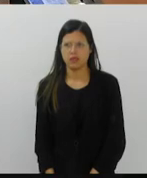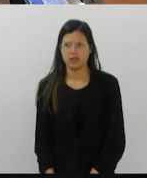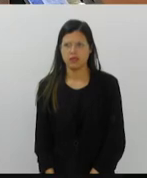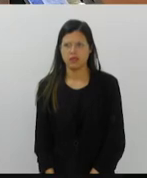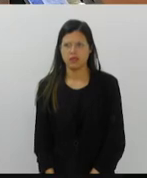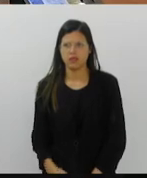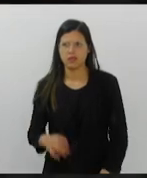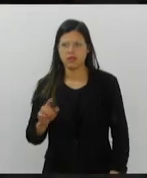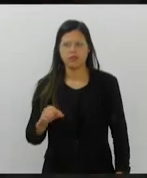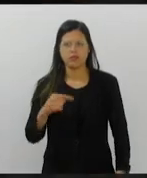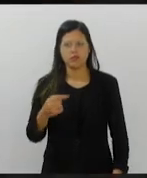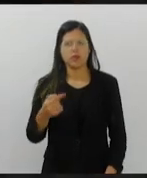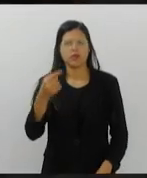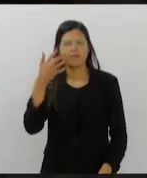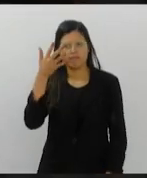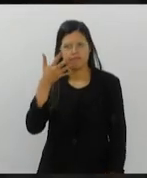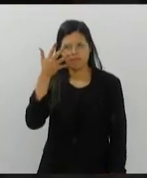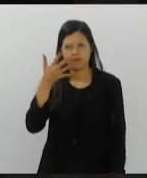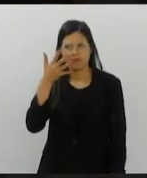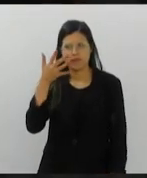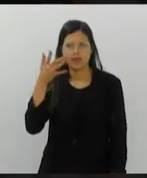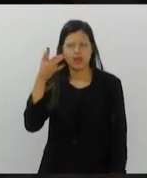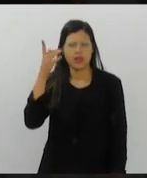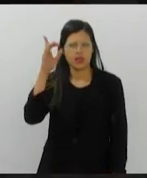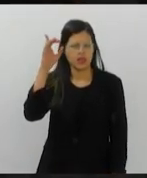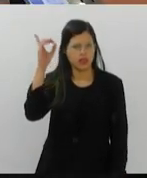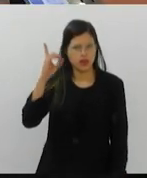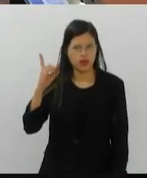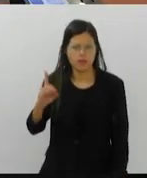Próxima oradora, Dani Balbi, nossa nobre deputada.